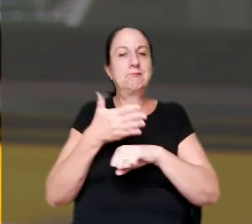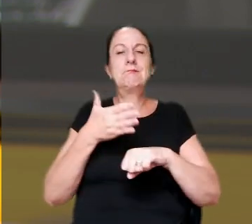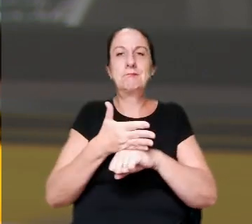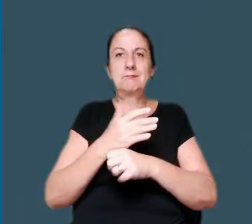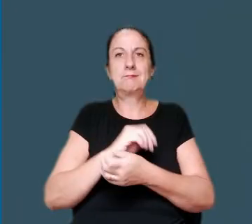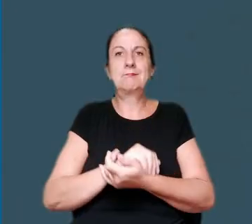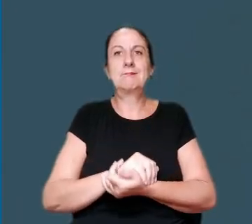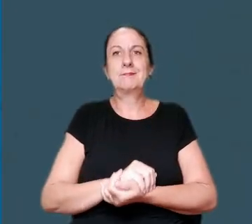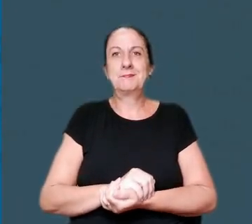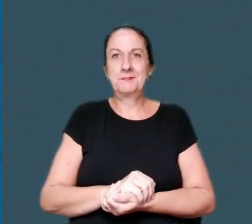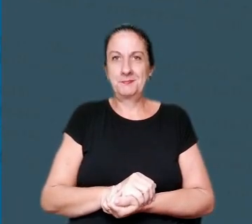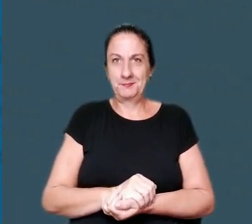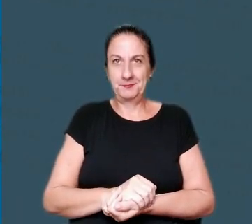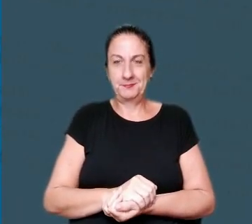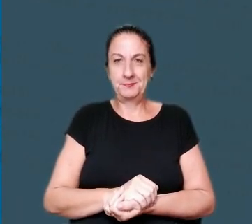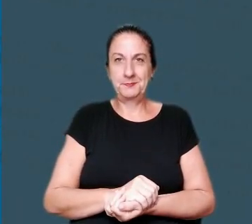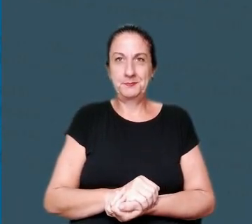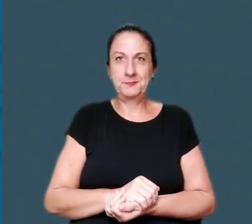ativamente.